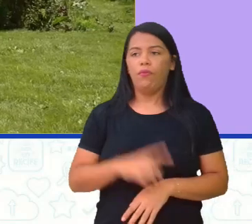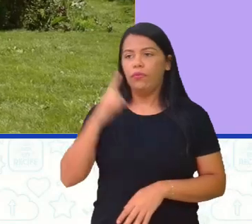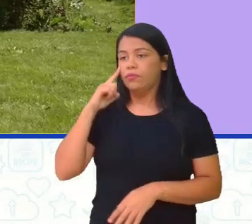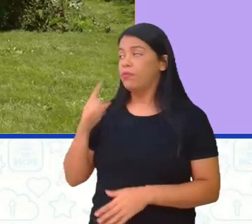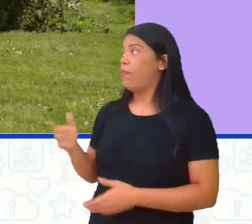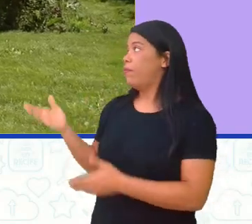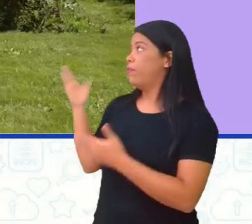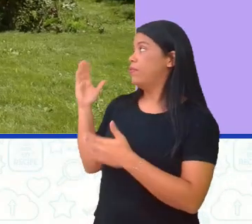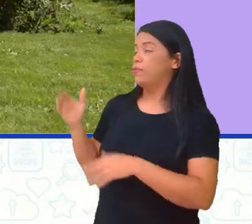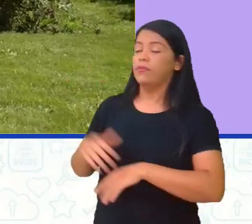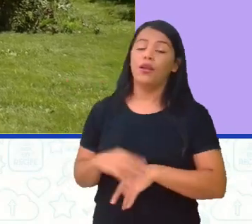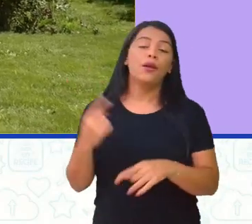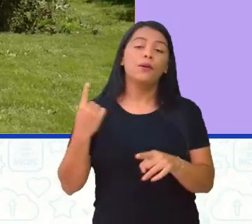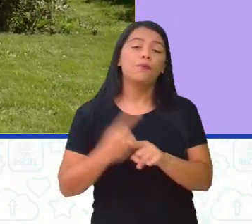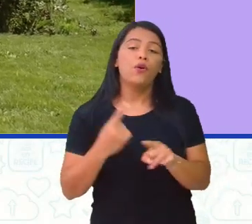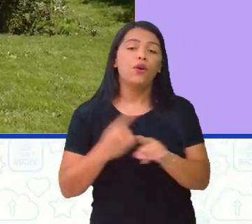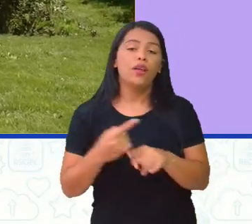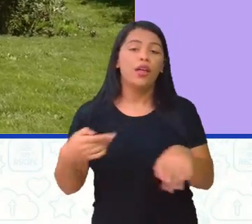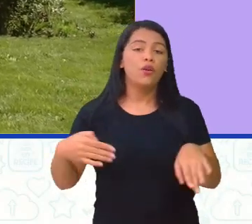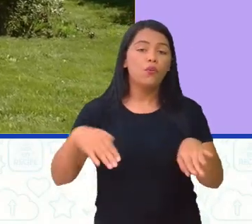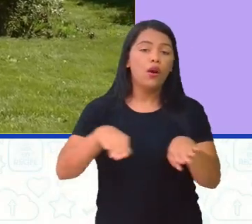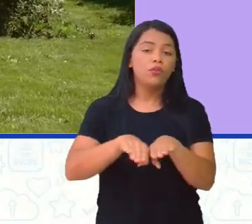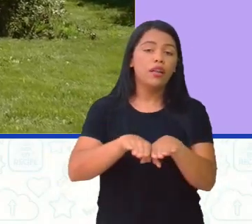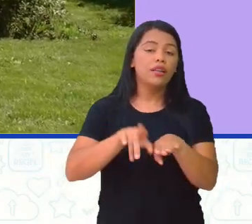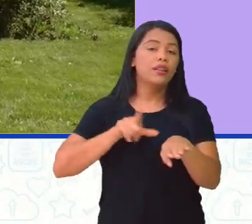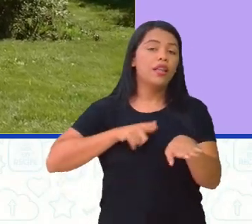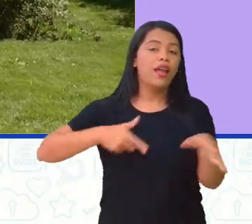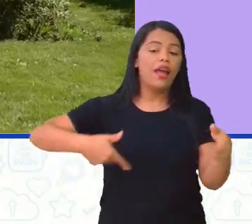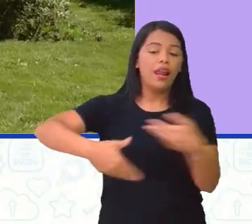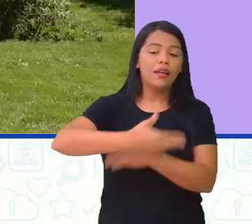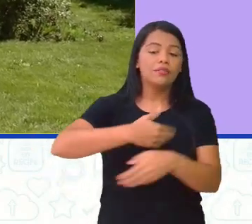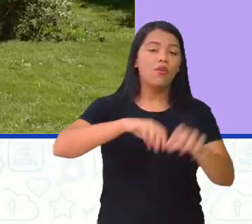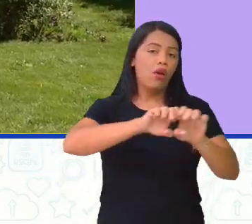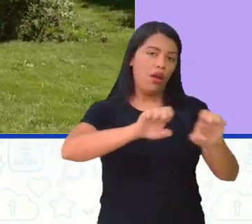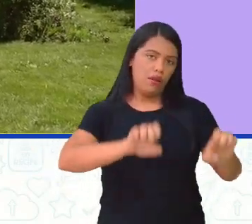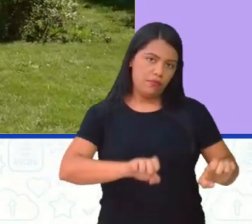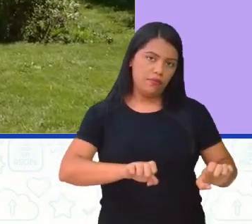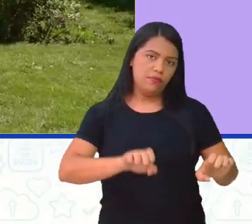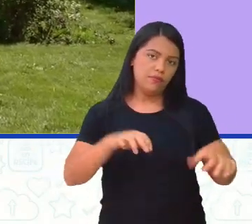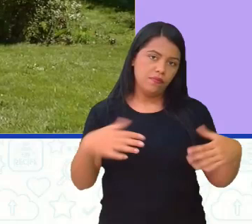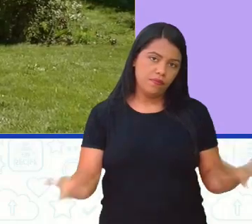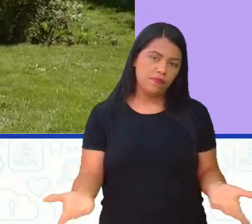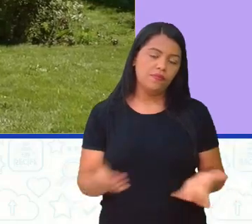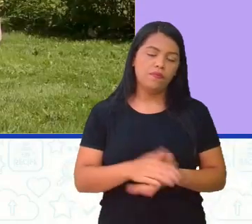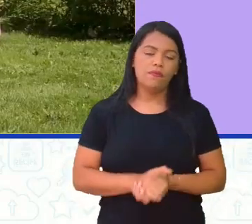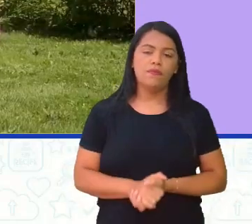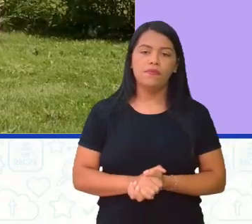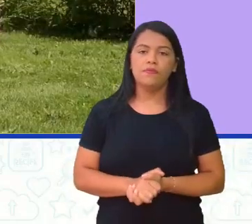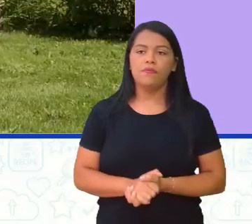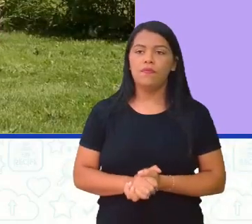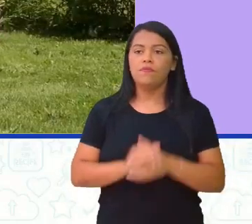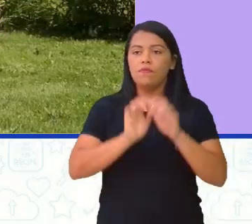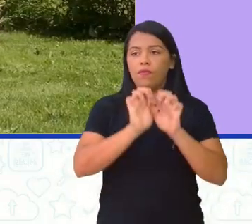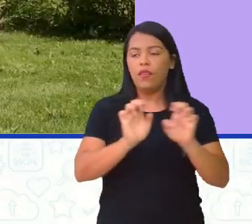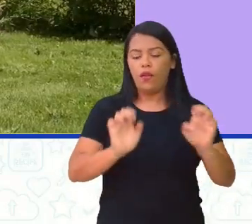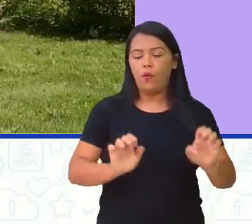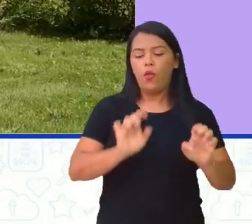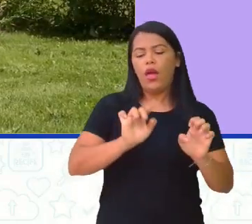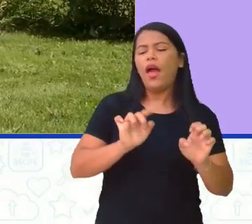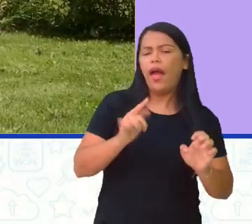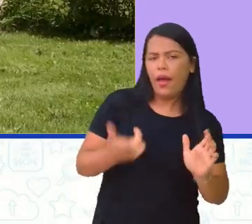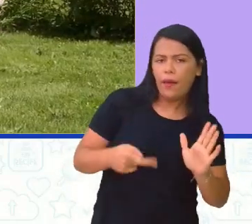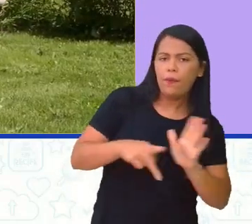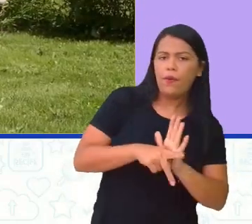a igualdade tem tudo a ver com a equação. Uma igualdade é uma equação, pode ser uma